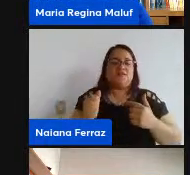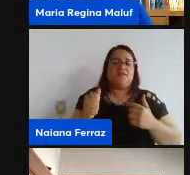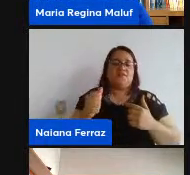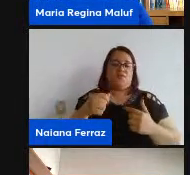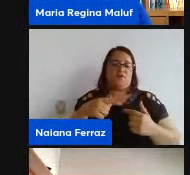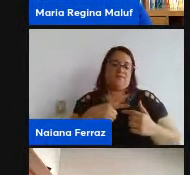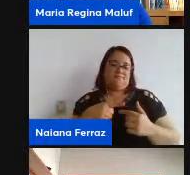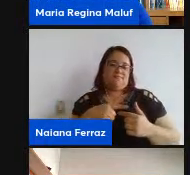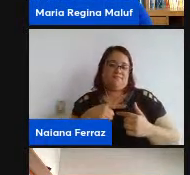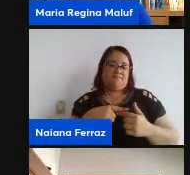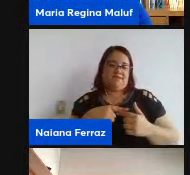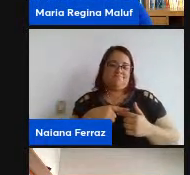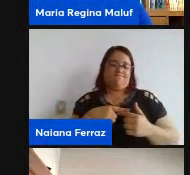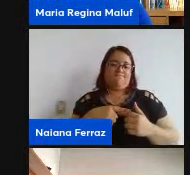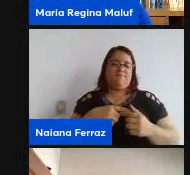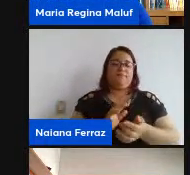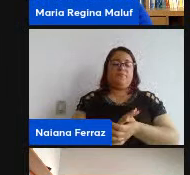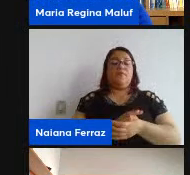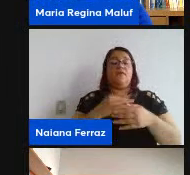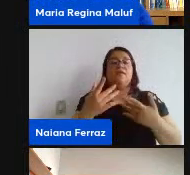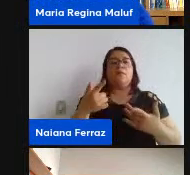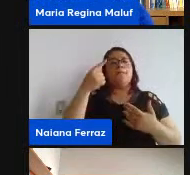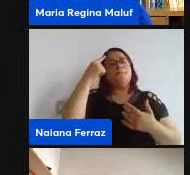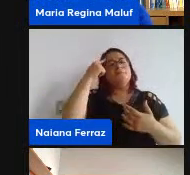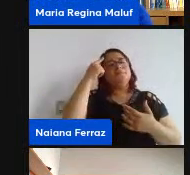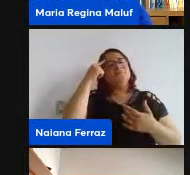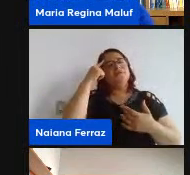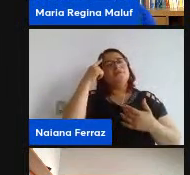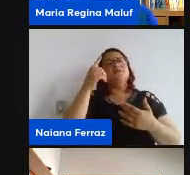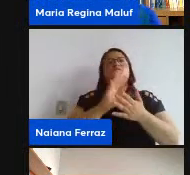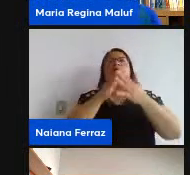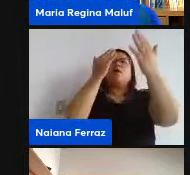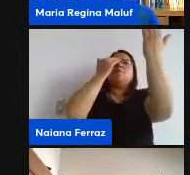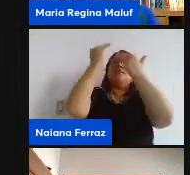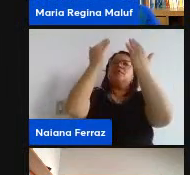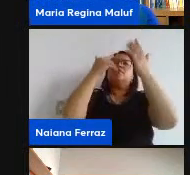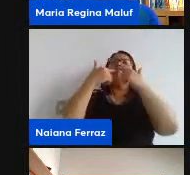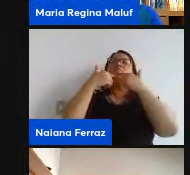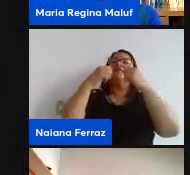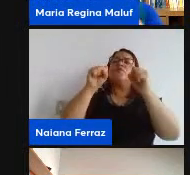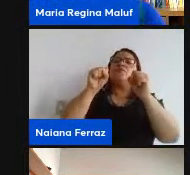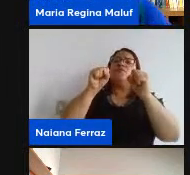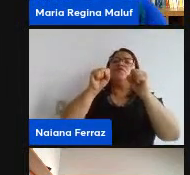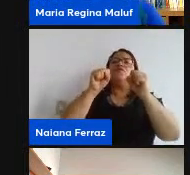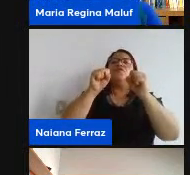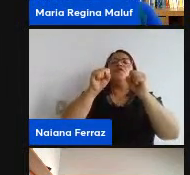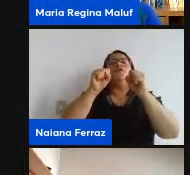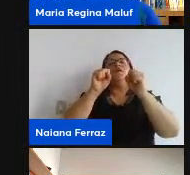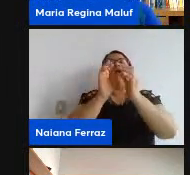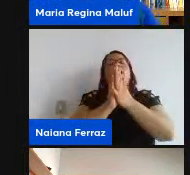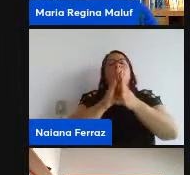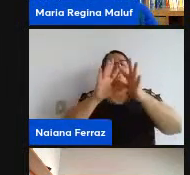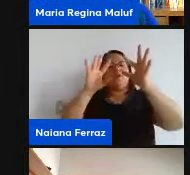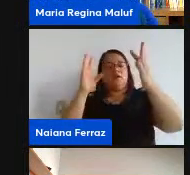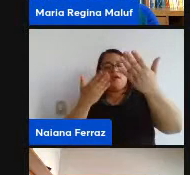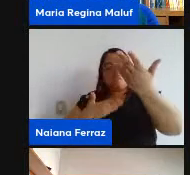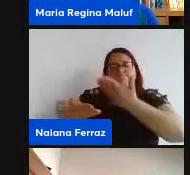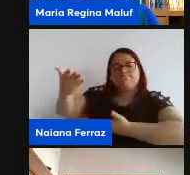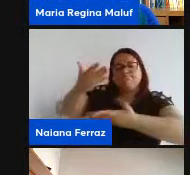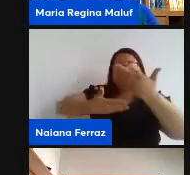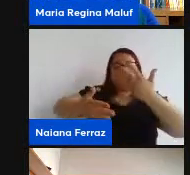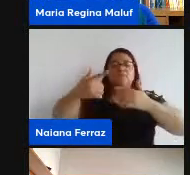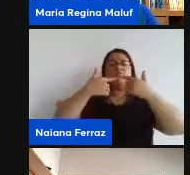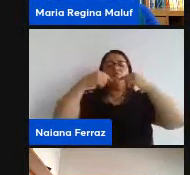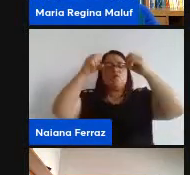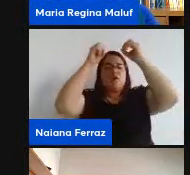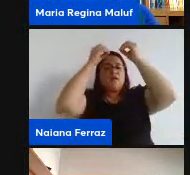humana. Nesse sentido, a psicolinguística vem interagindo com a linguística muito fortemente, né? Pegando os